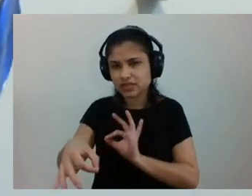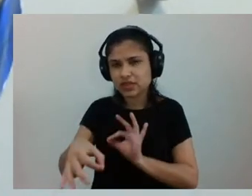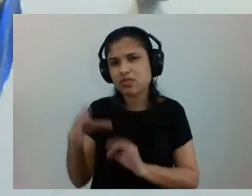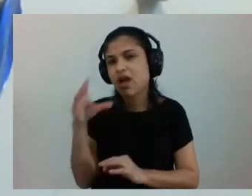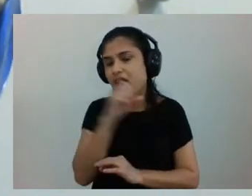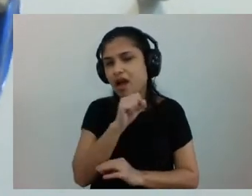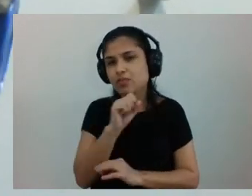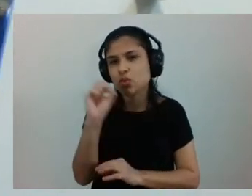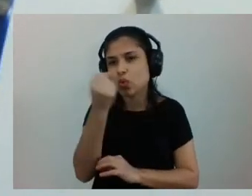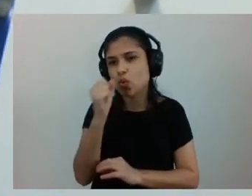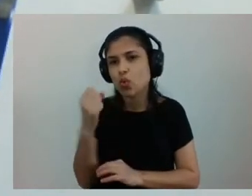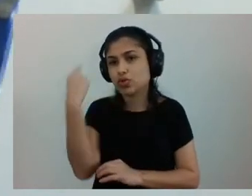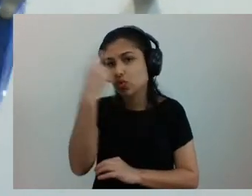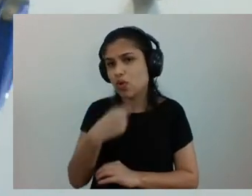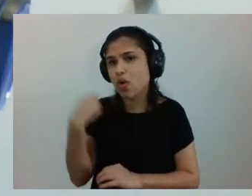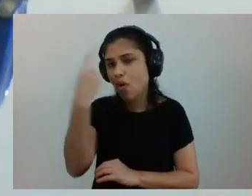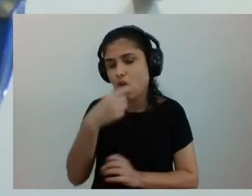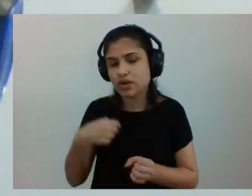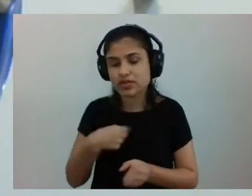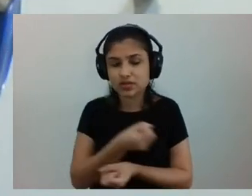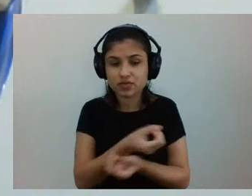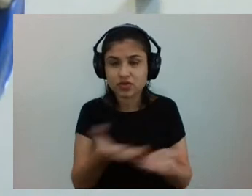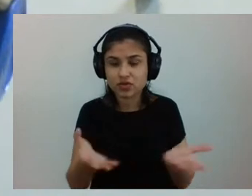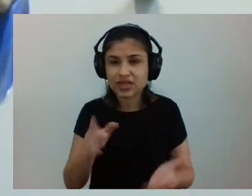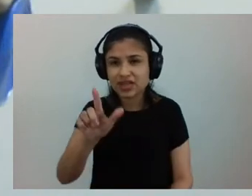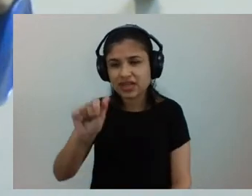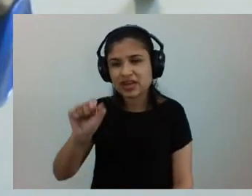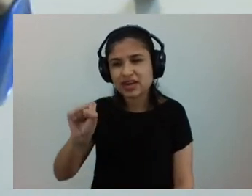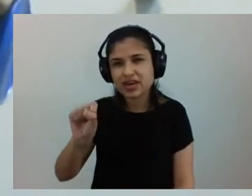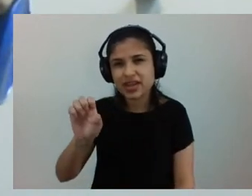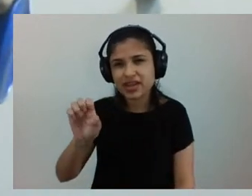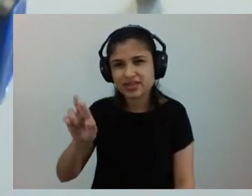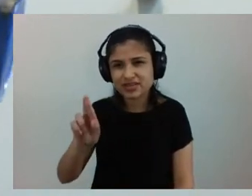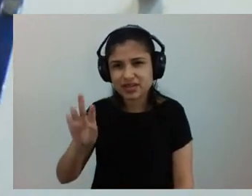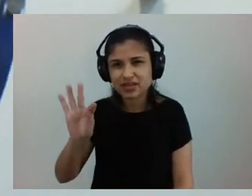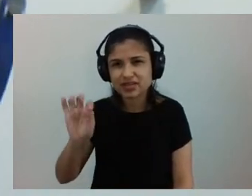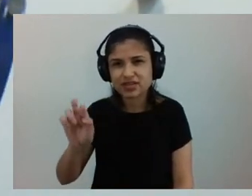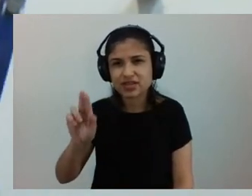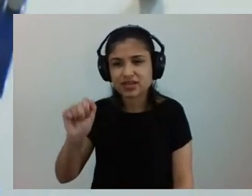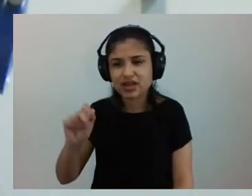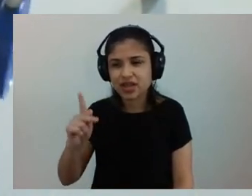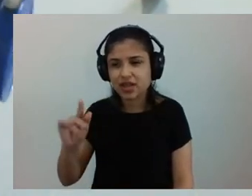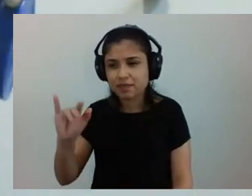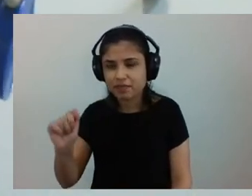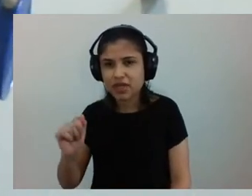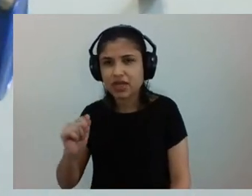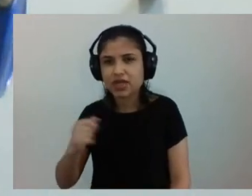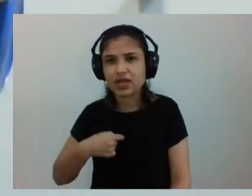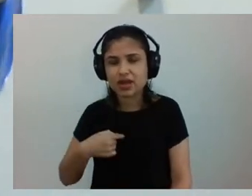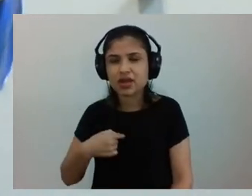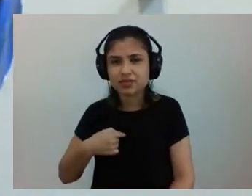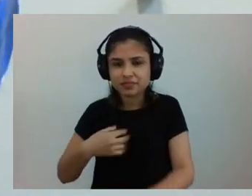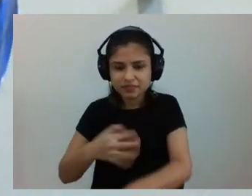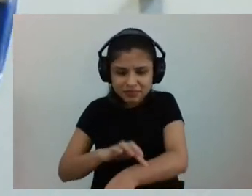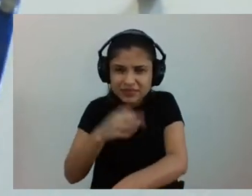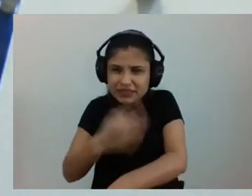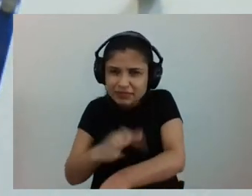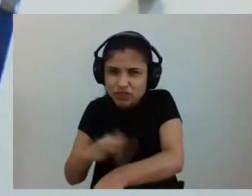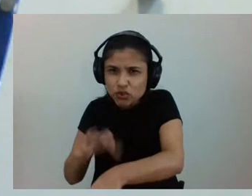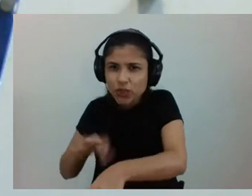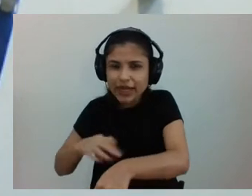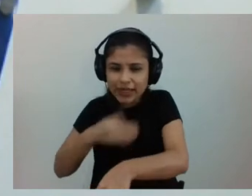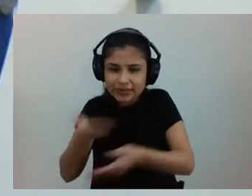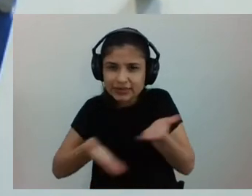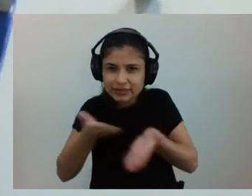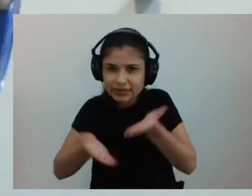de 8 horas, que é sobre laser terapia no tratamento de feridas, né, que atende muita gente, que é uma demanda muito grande,